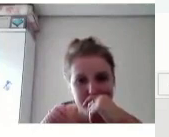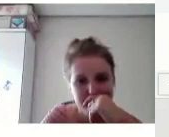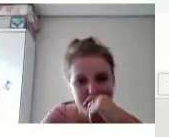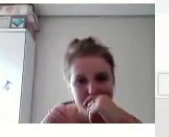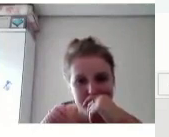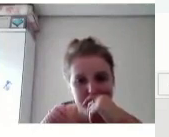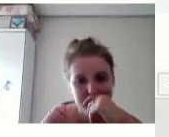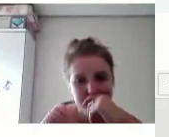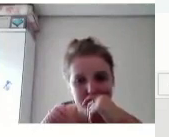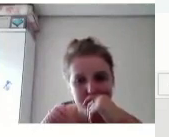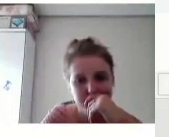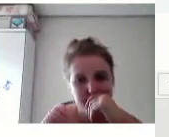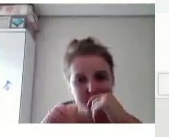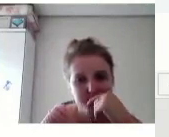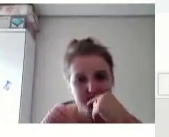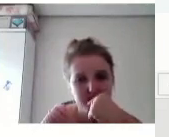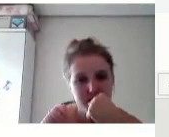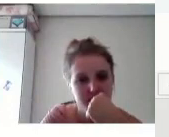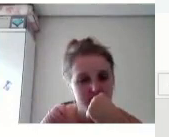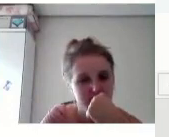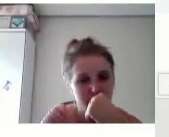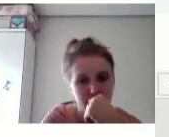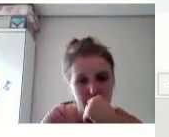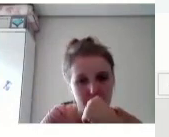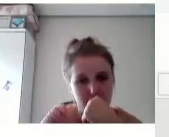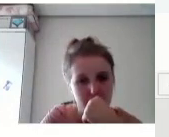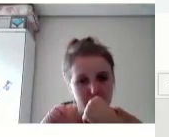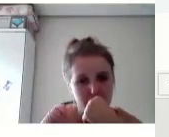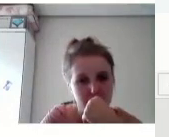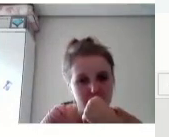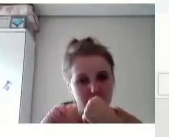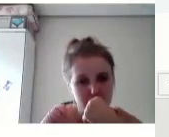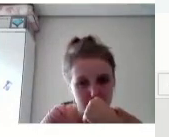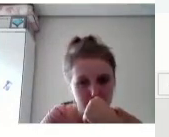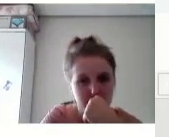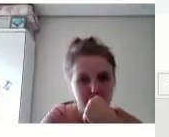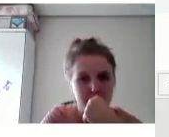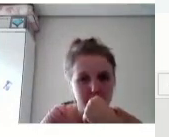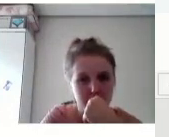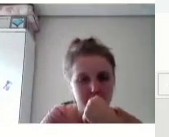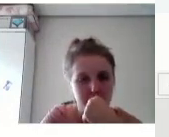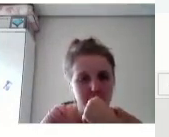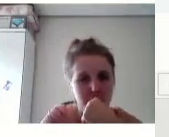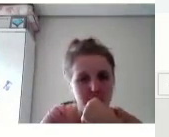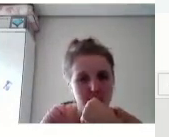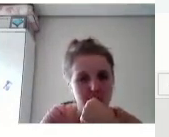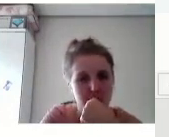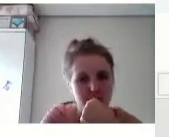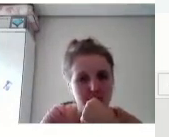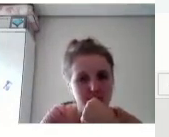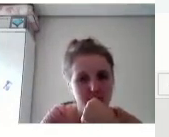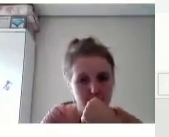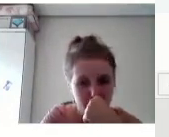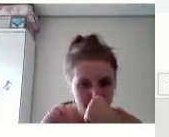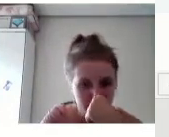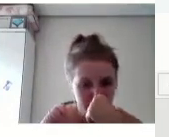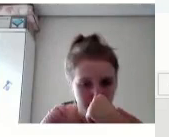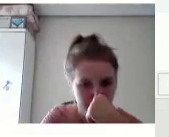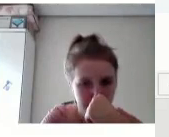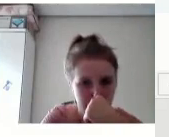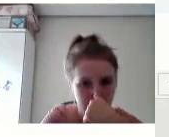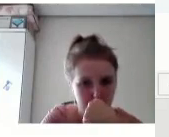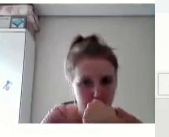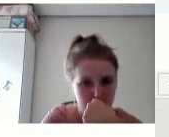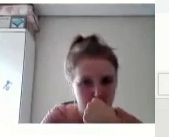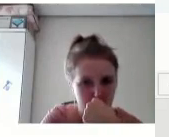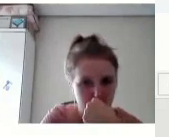3, né? Onde o índice 0 corresponde ao tempo, né? Na verdade, CT, né? Mas com C igual a 1, isso é o